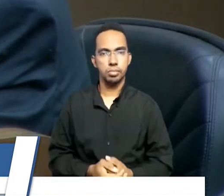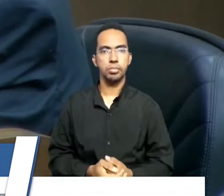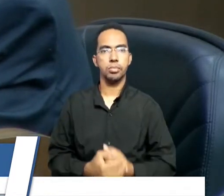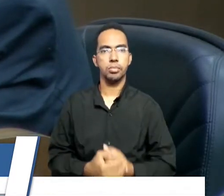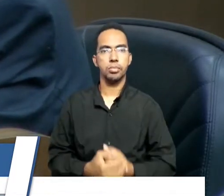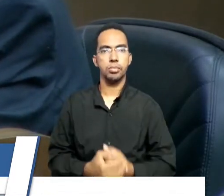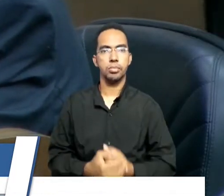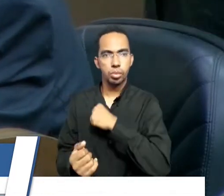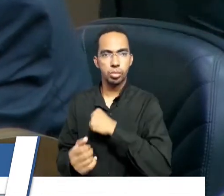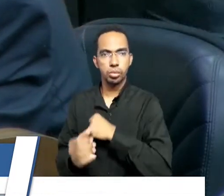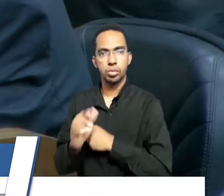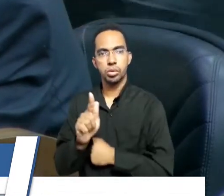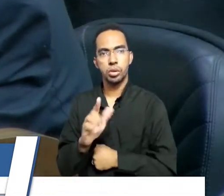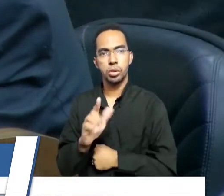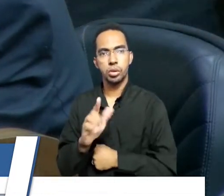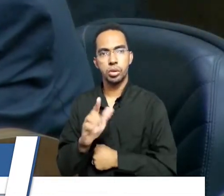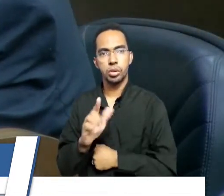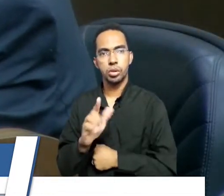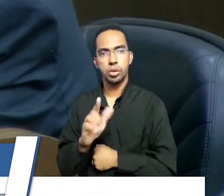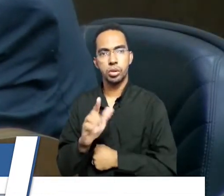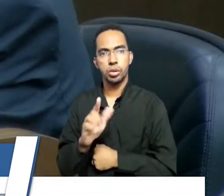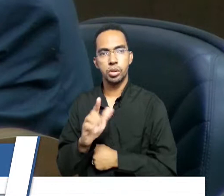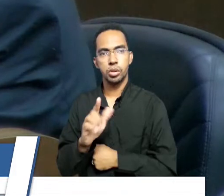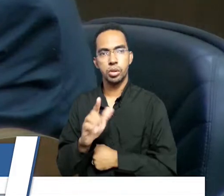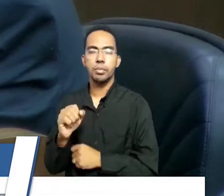civis, que vai ser importante.